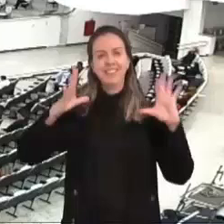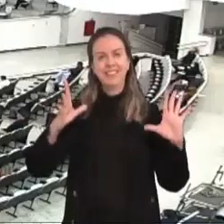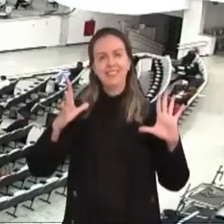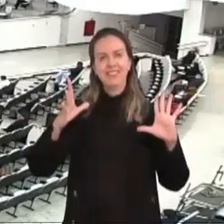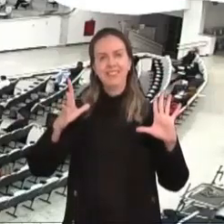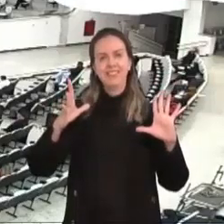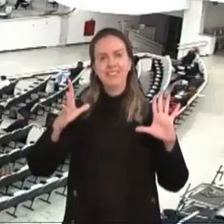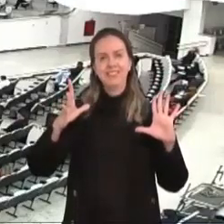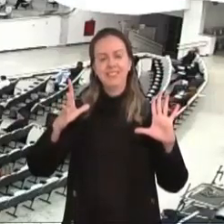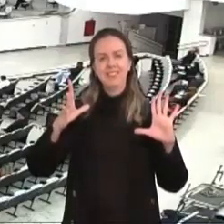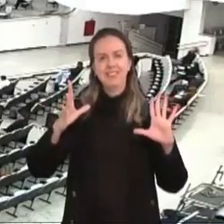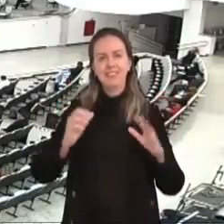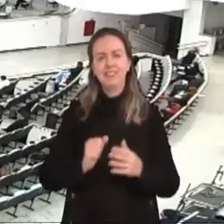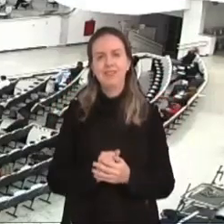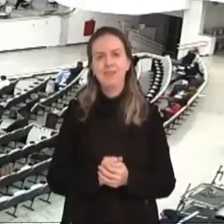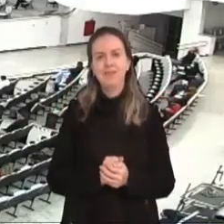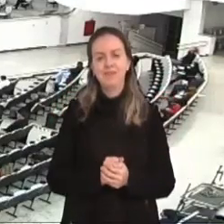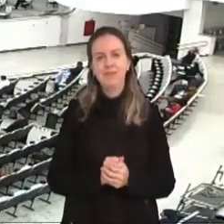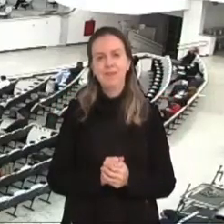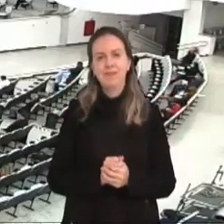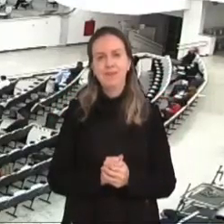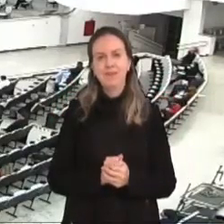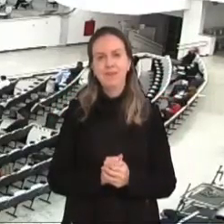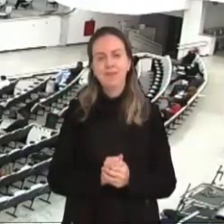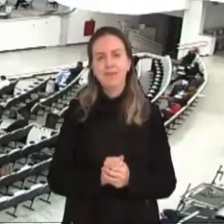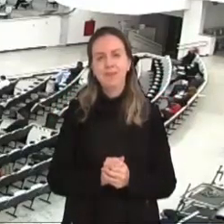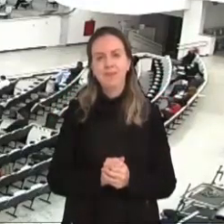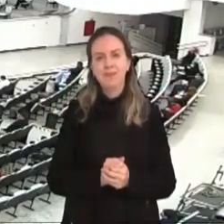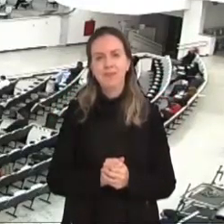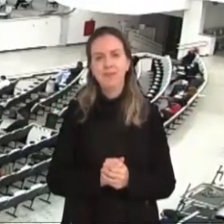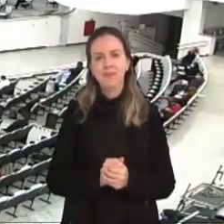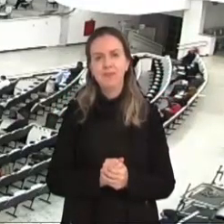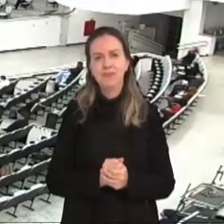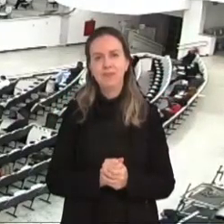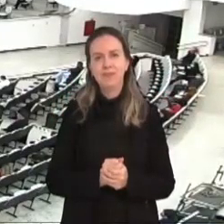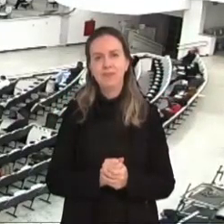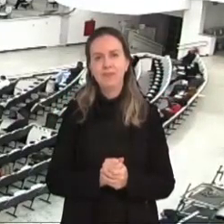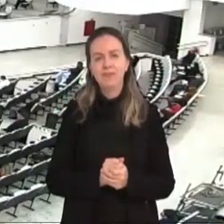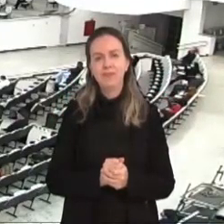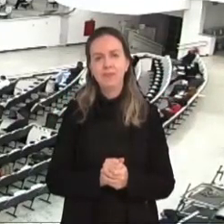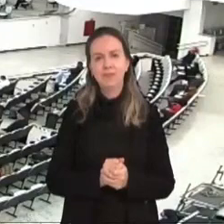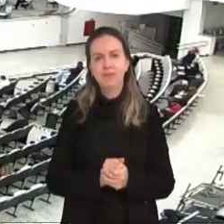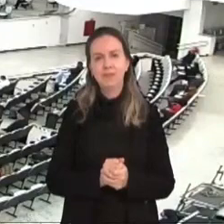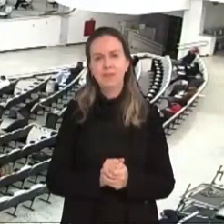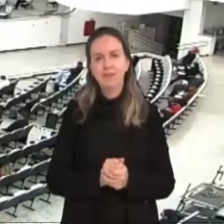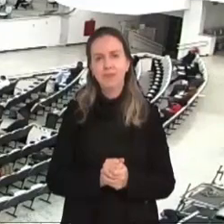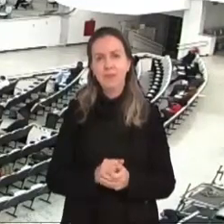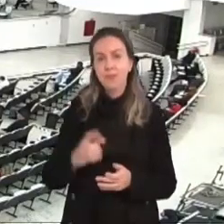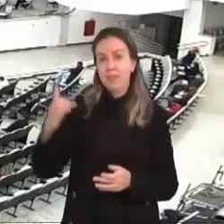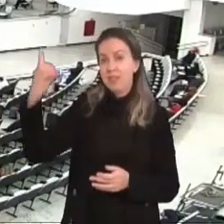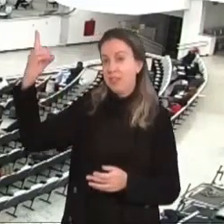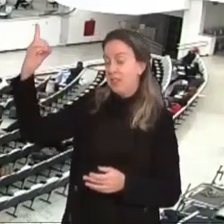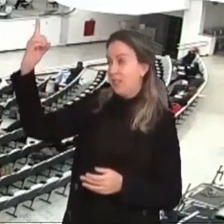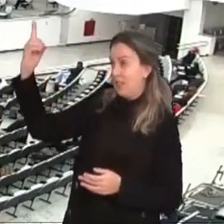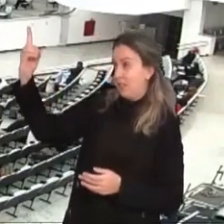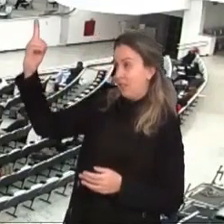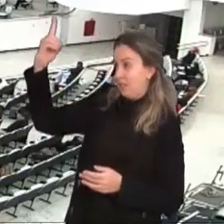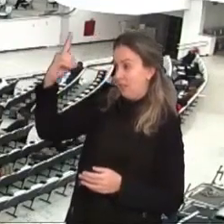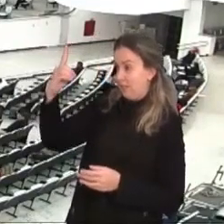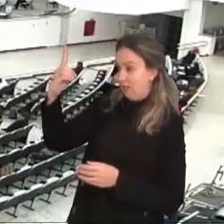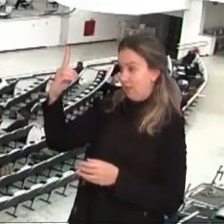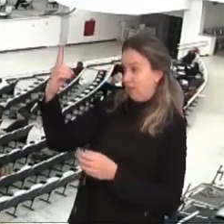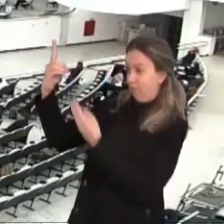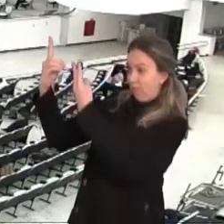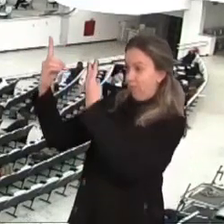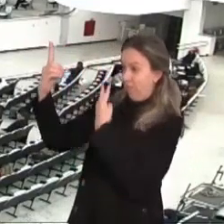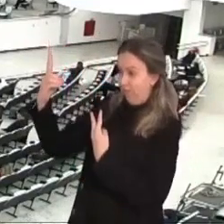Aí Deus vai lá no capítulo 32 e verso 2, dá uma palavrinha com ele e ó, vai embora. Ou seja, não me